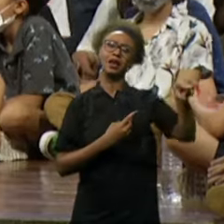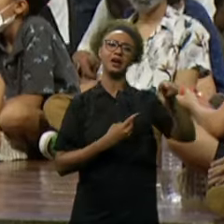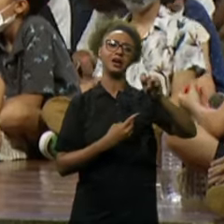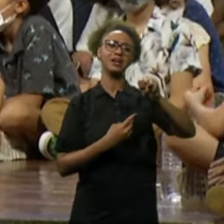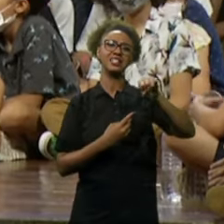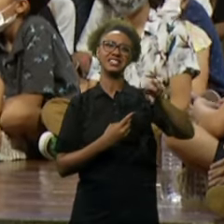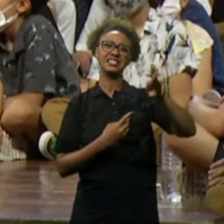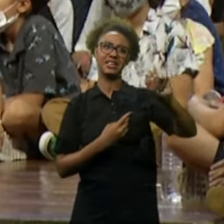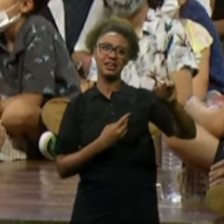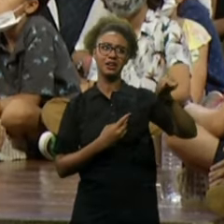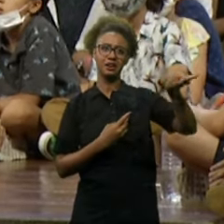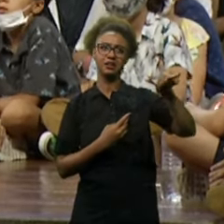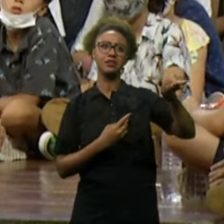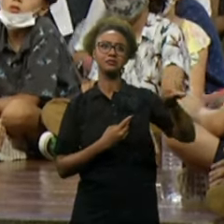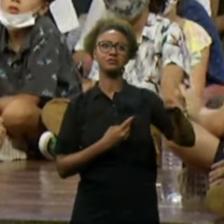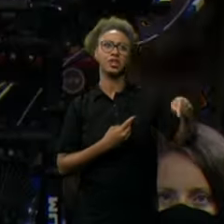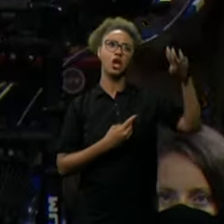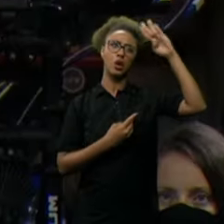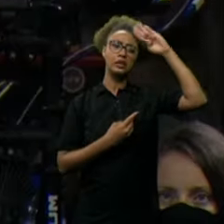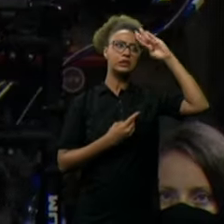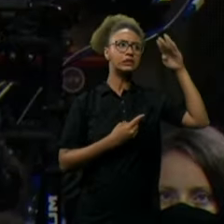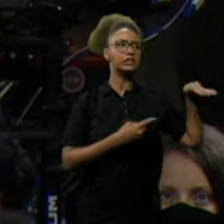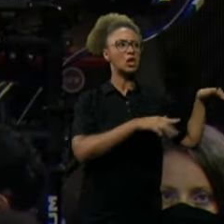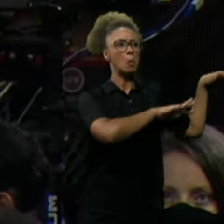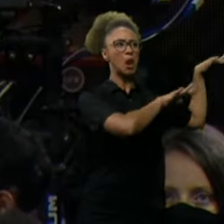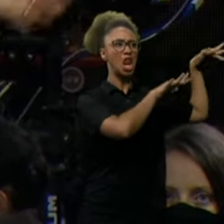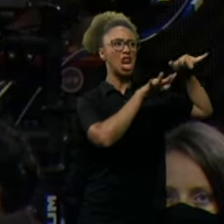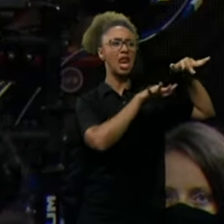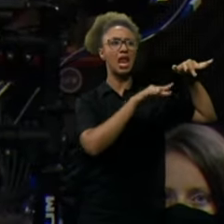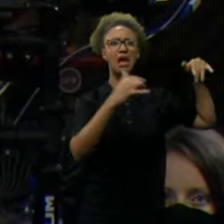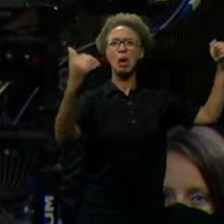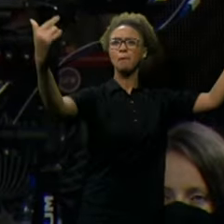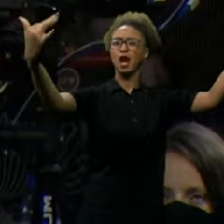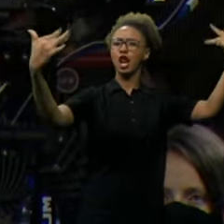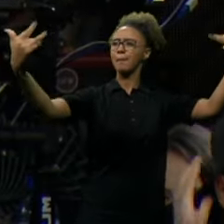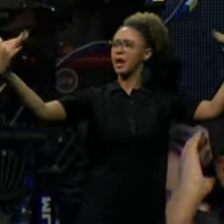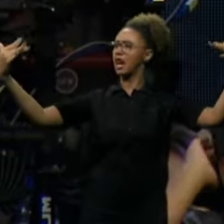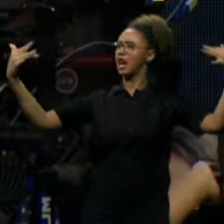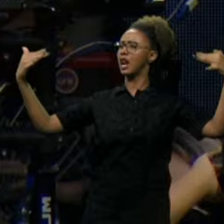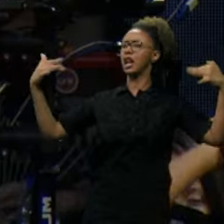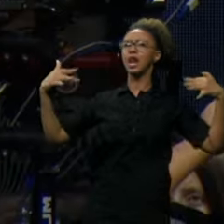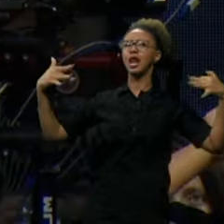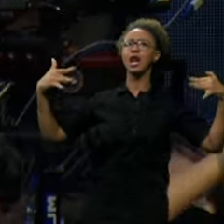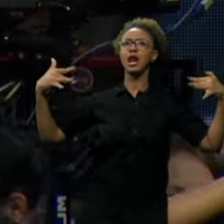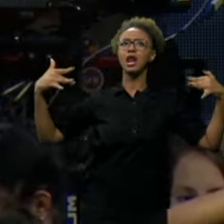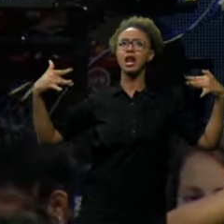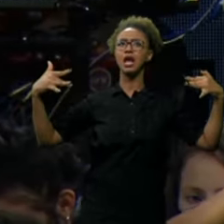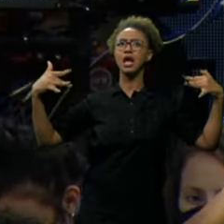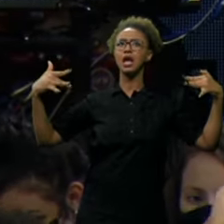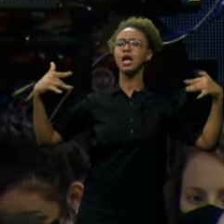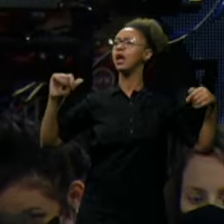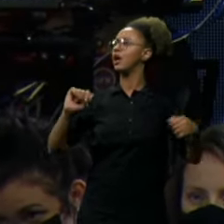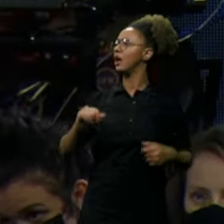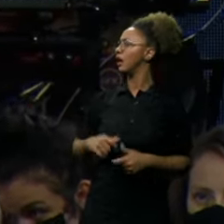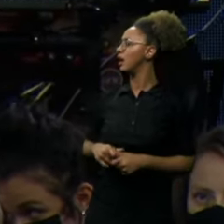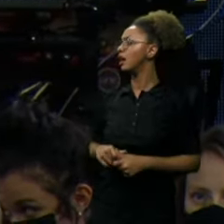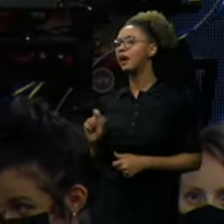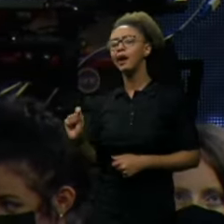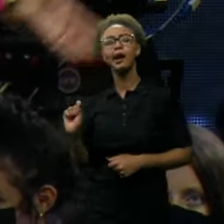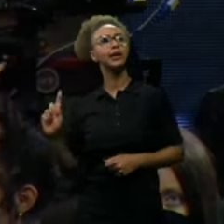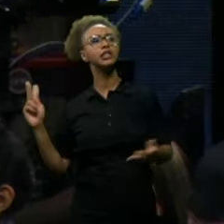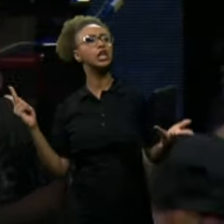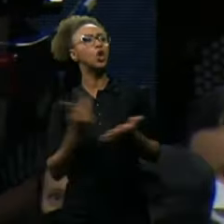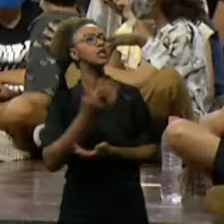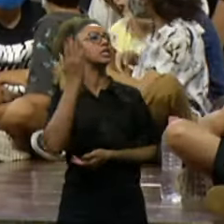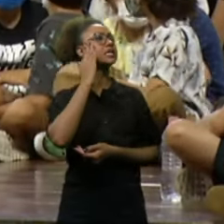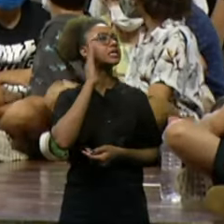direita fechada direita toda a legenda foi esquerda fechado esquerda aí espero quem é quem é o traidor que tá aqui no nosso meio Auditoria do reino